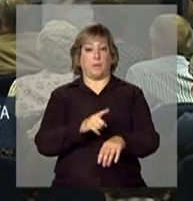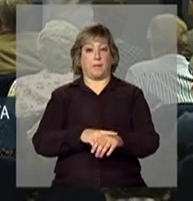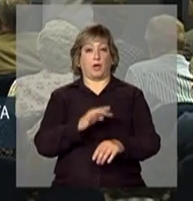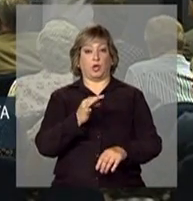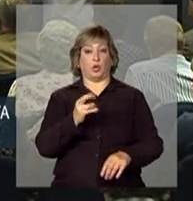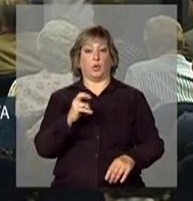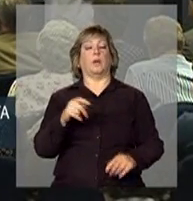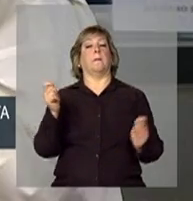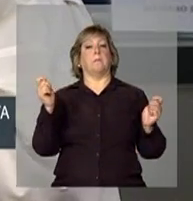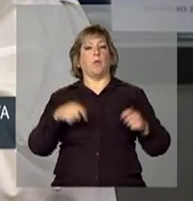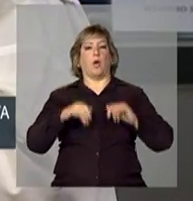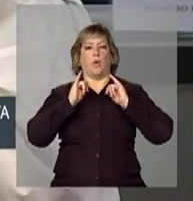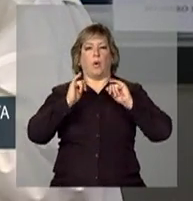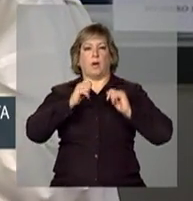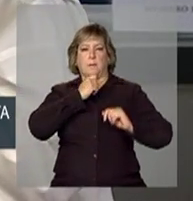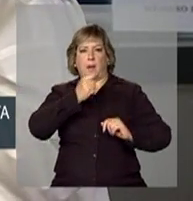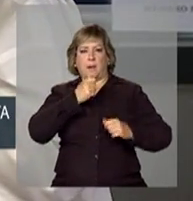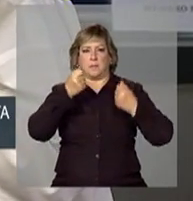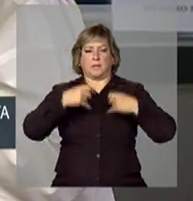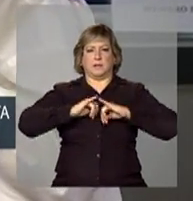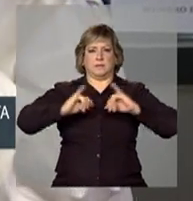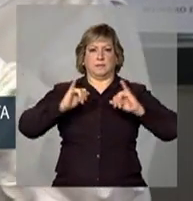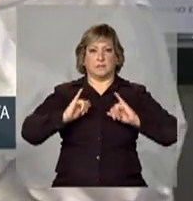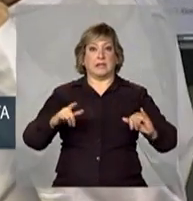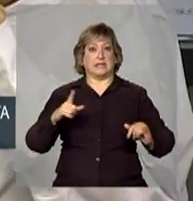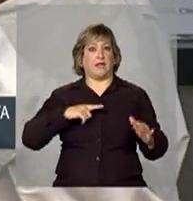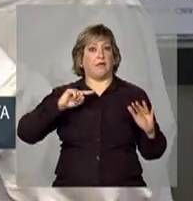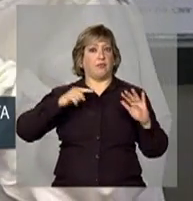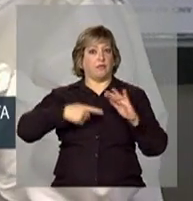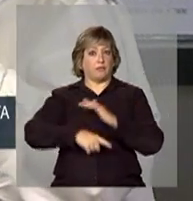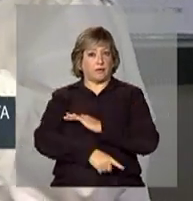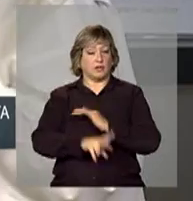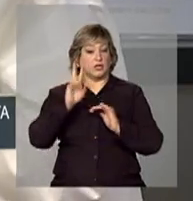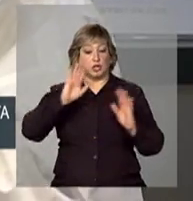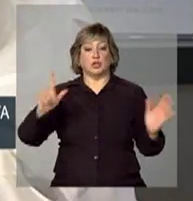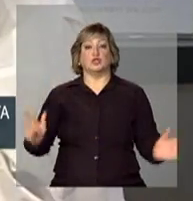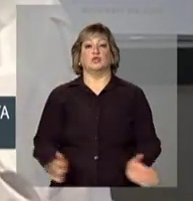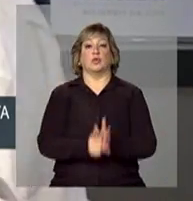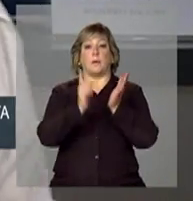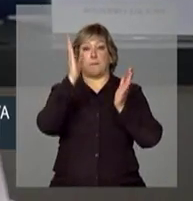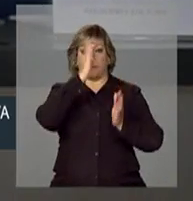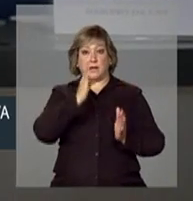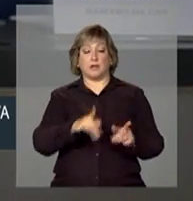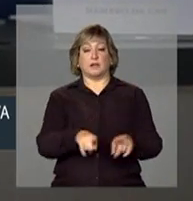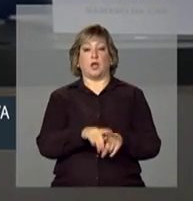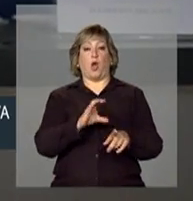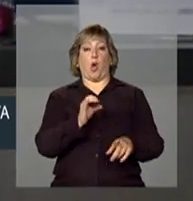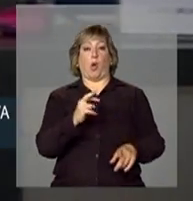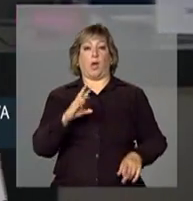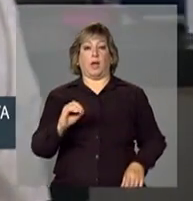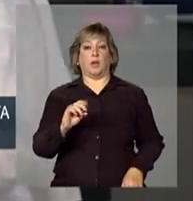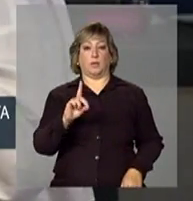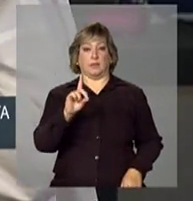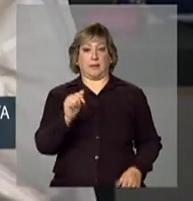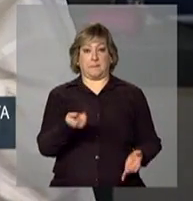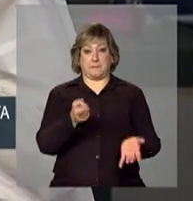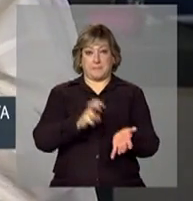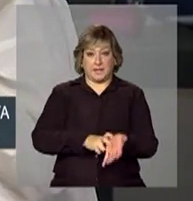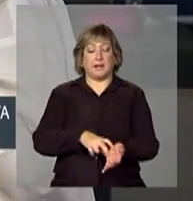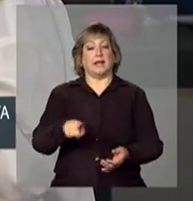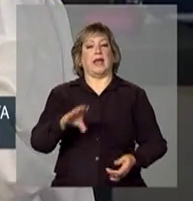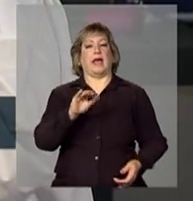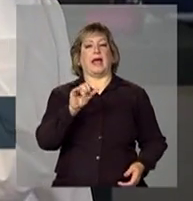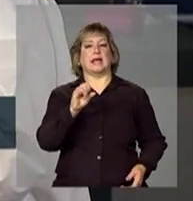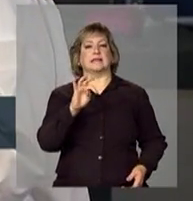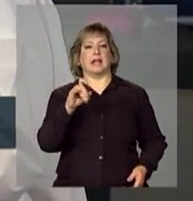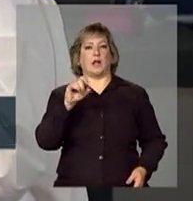pela imprensa, e as denúncias estão muito intensas, sobretudo no Jornal do Brasil e no Correio da Manhã, o Castelo